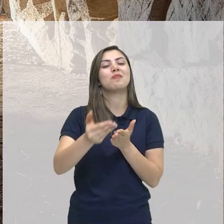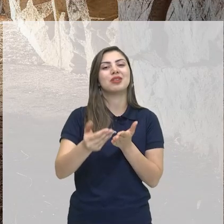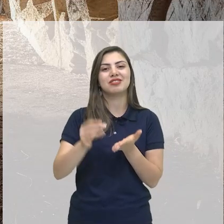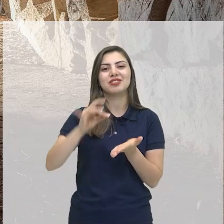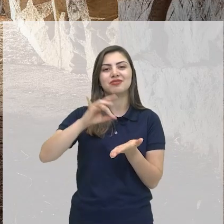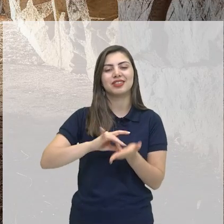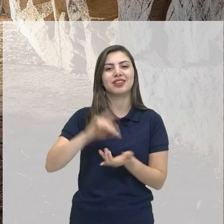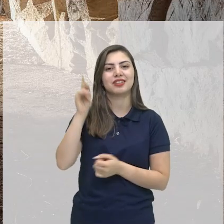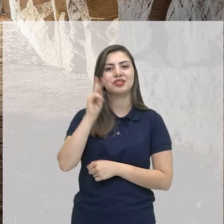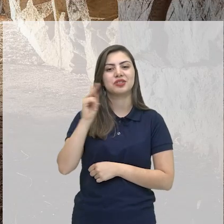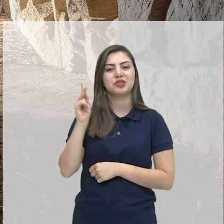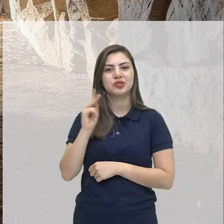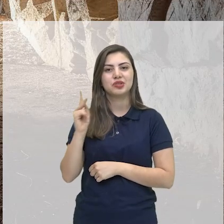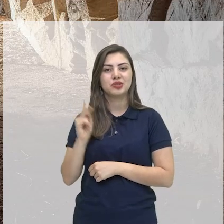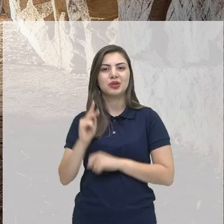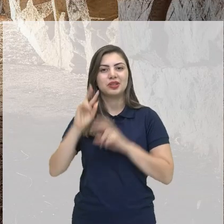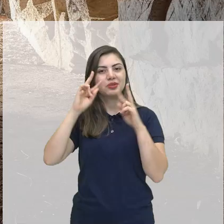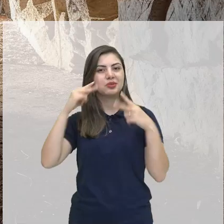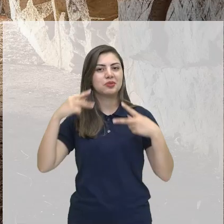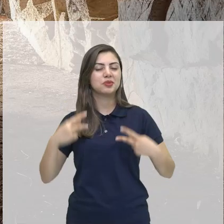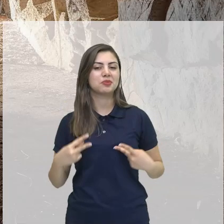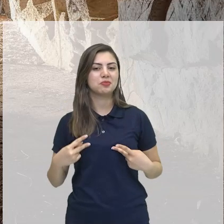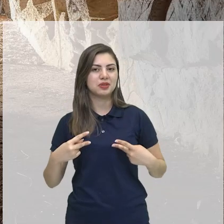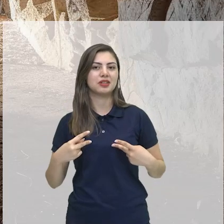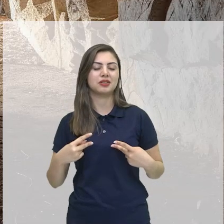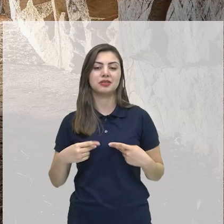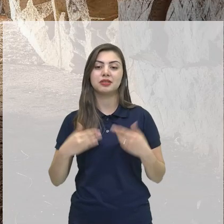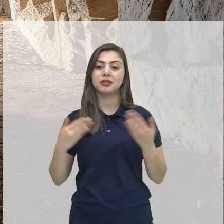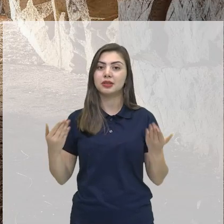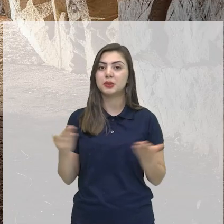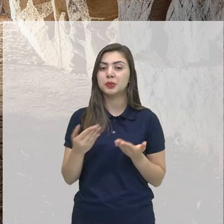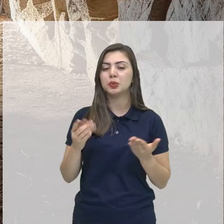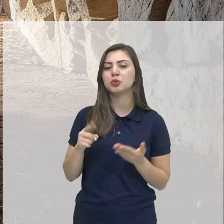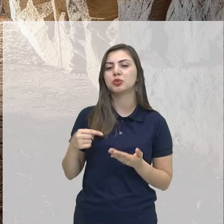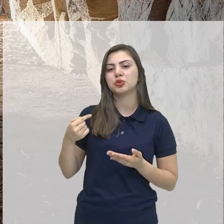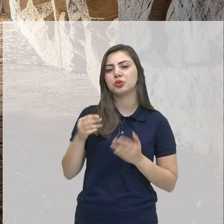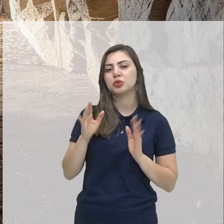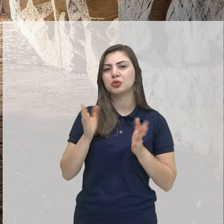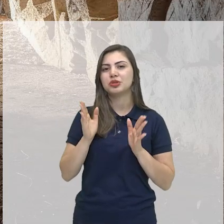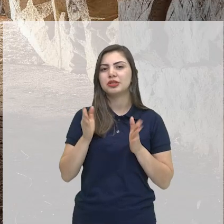início. Na pré-história, a arte não tinha um conceito de